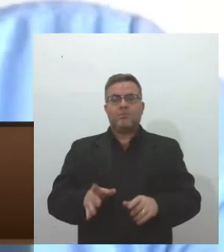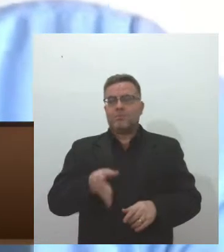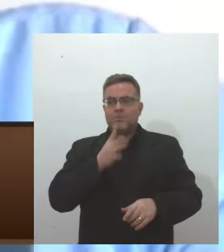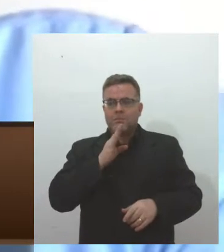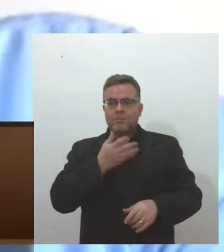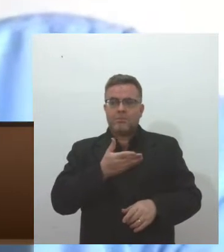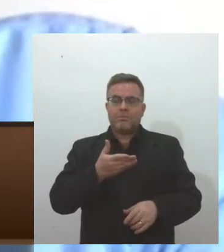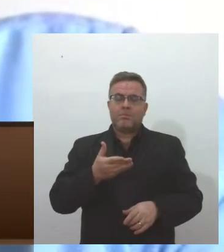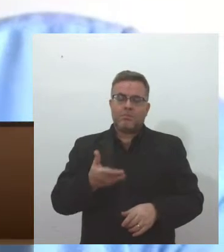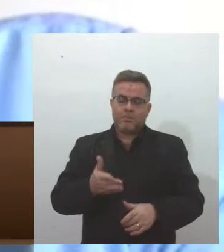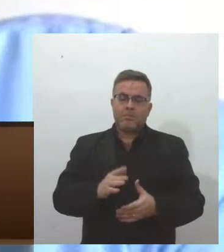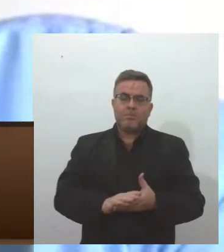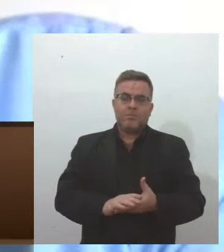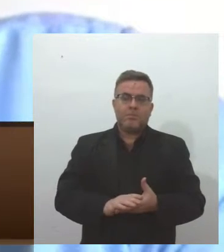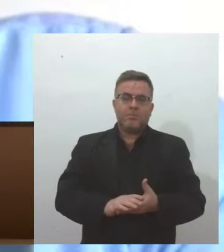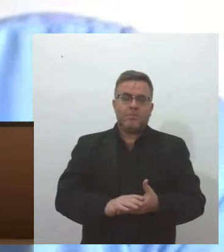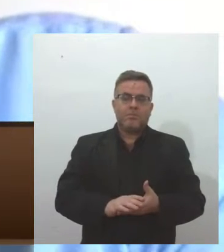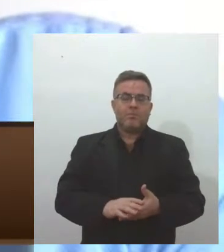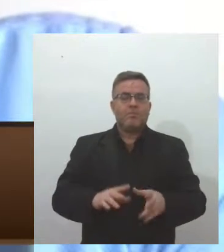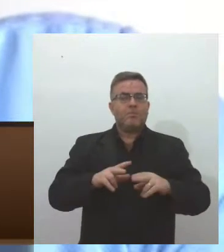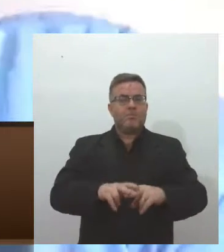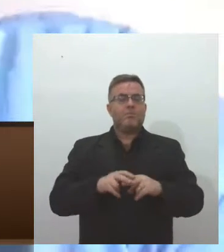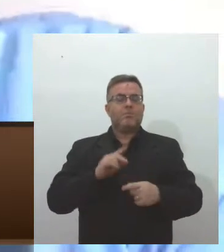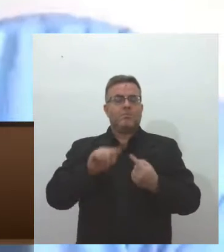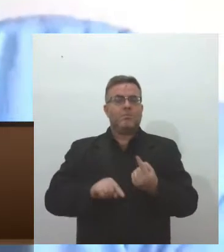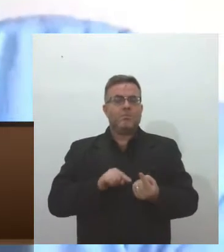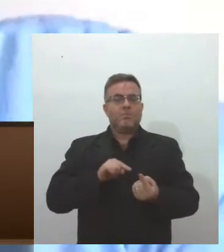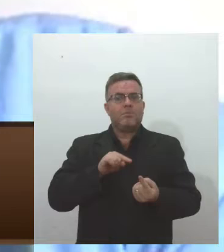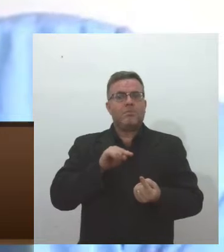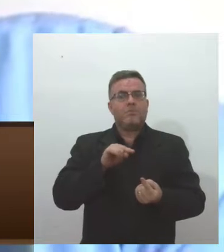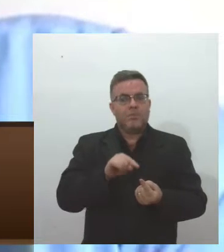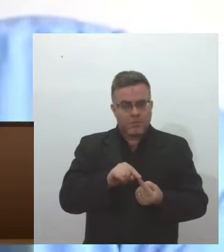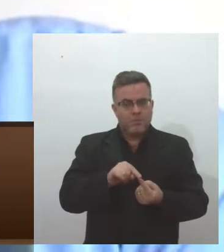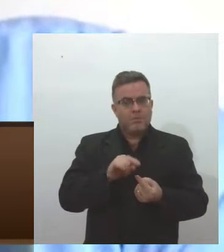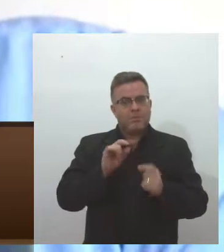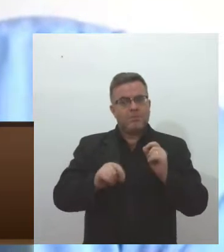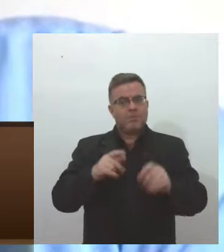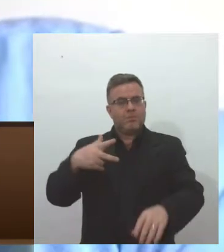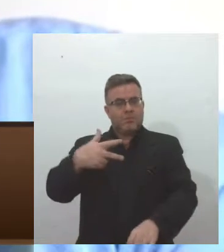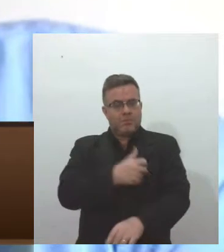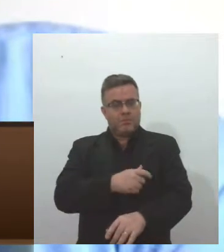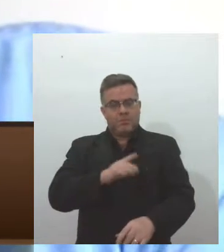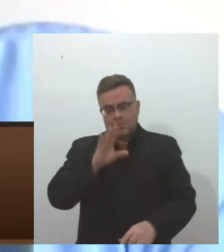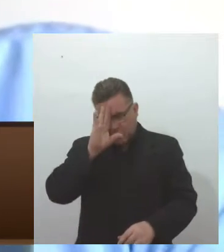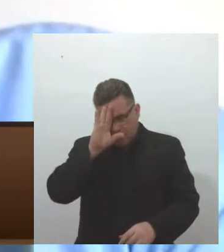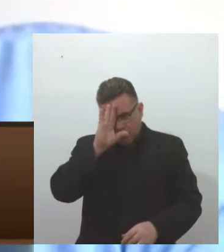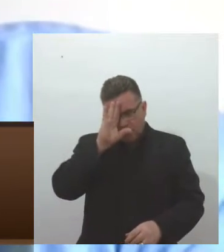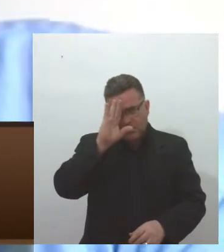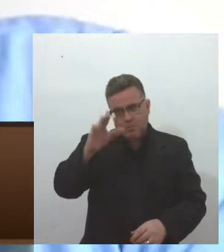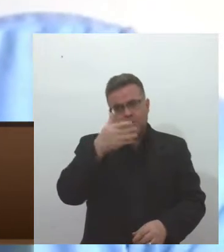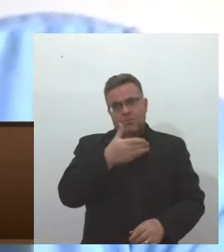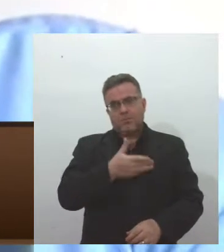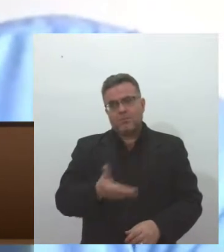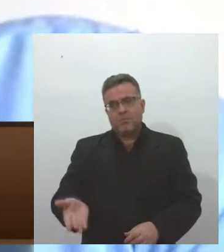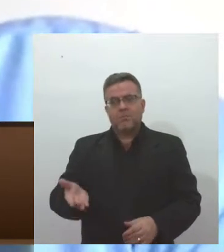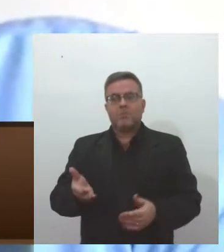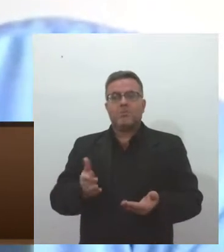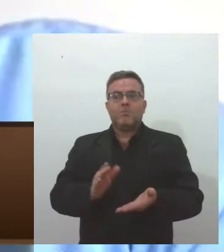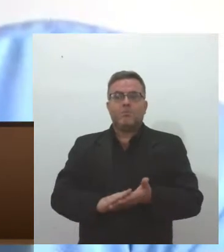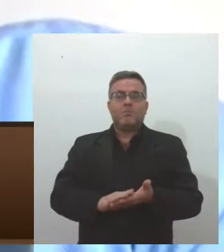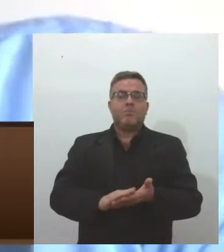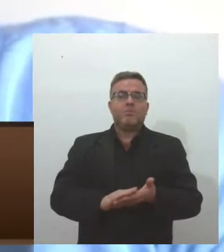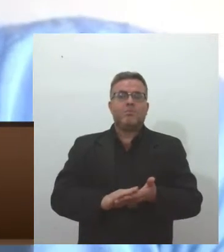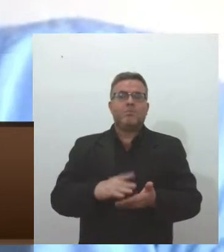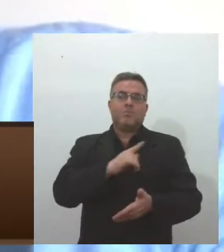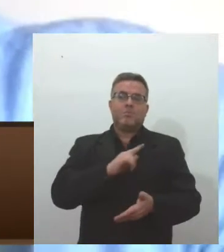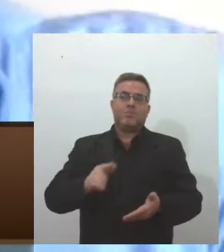bastante. Então, o objetivo, né, de vacinação é um objetivo extremamente importante. O governo do estado, ele